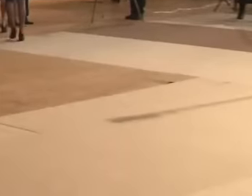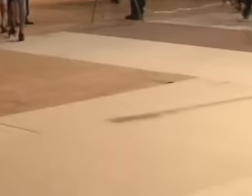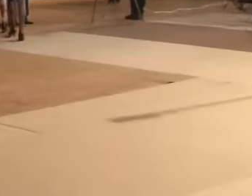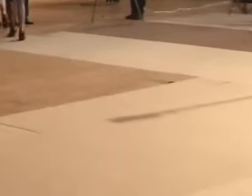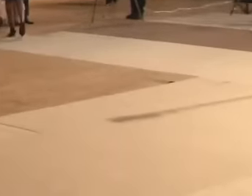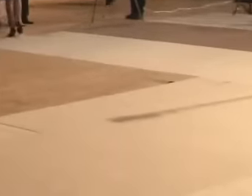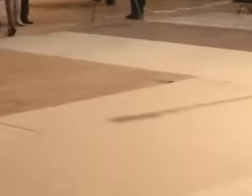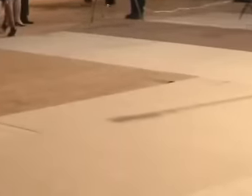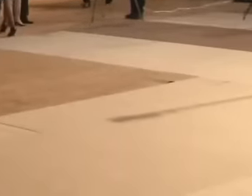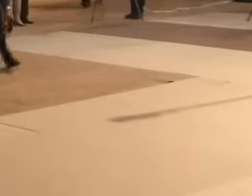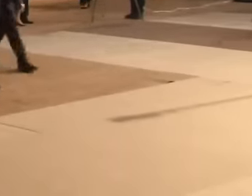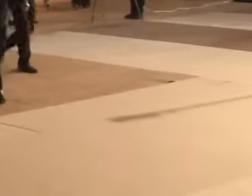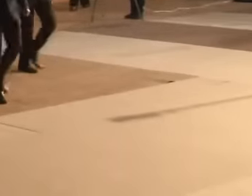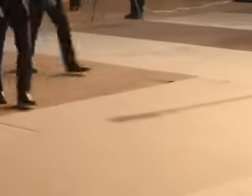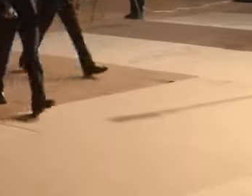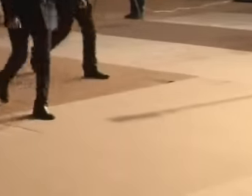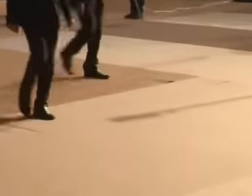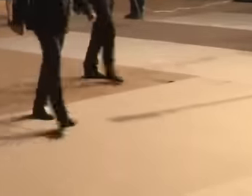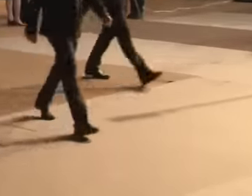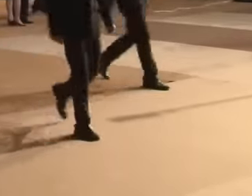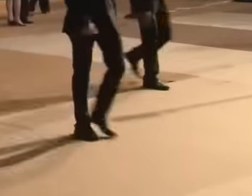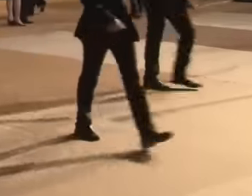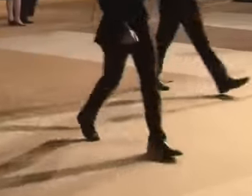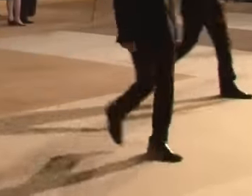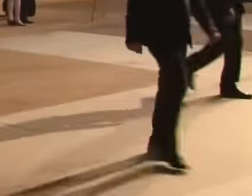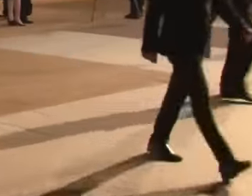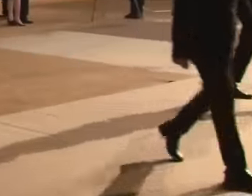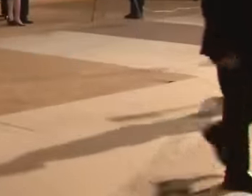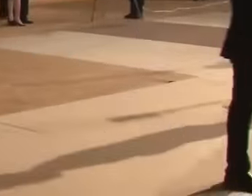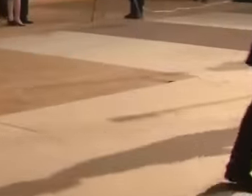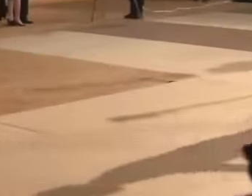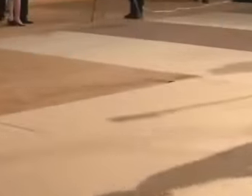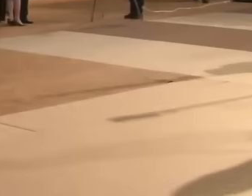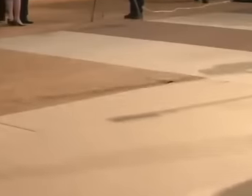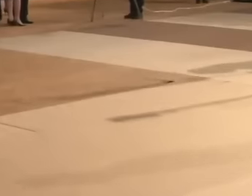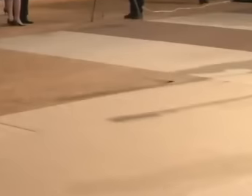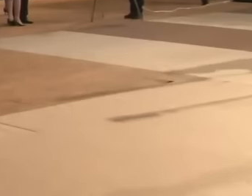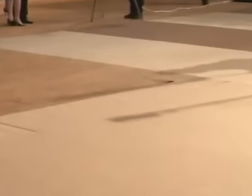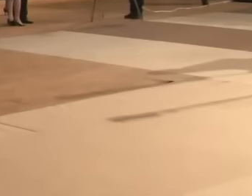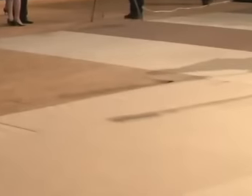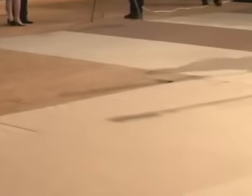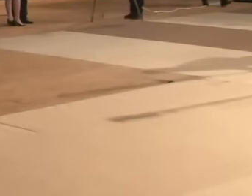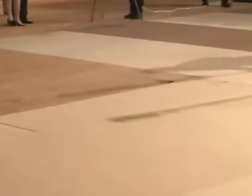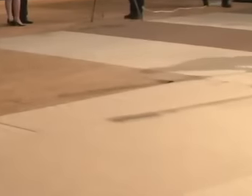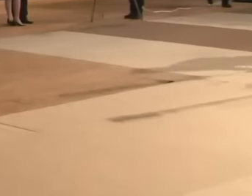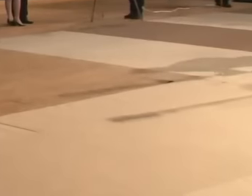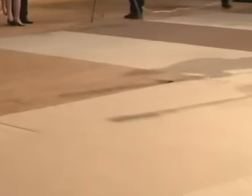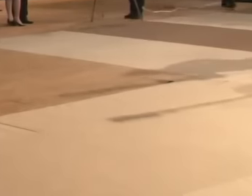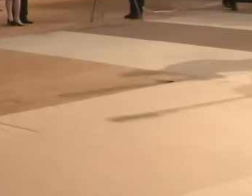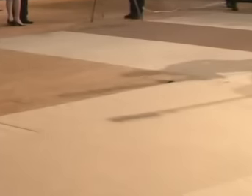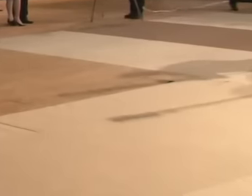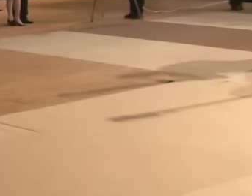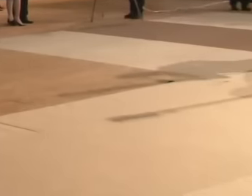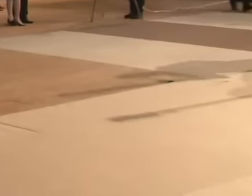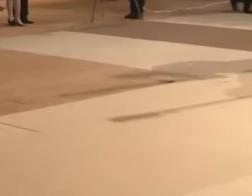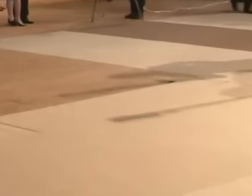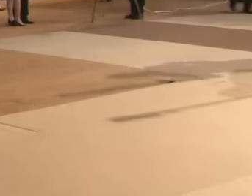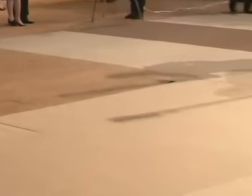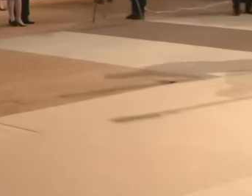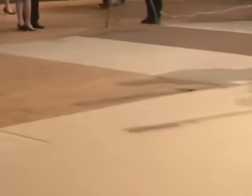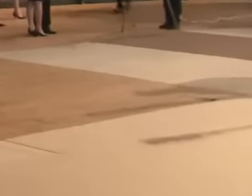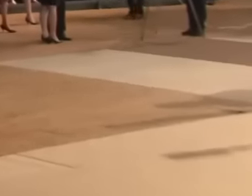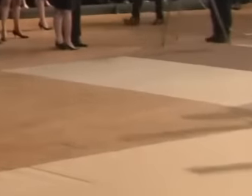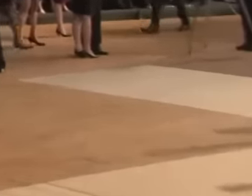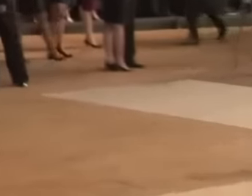I came out to play. Went face to face with all our fears. Learned our lessons through the tears. Made memories we knew